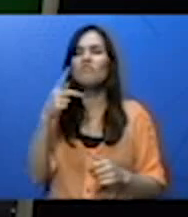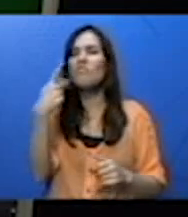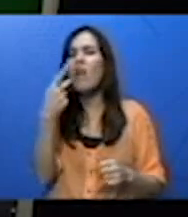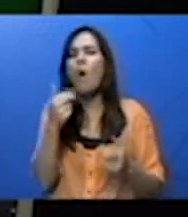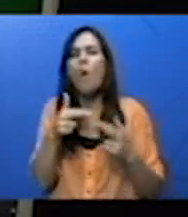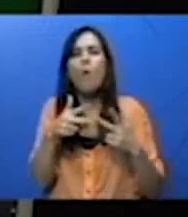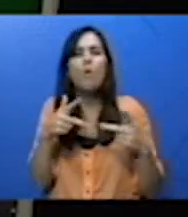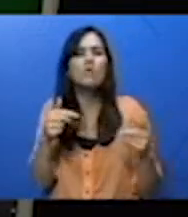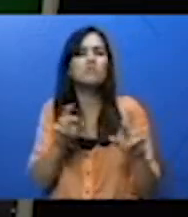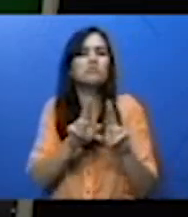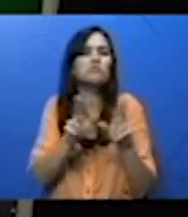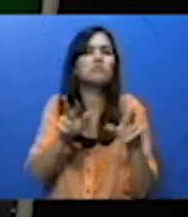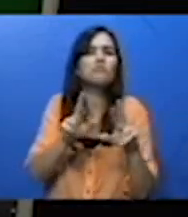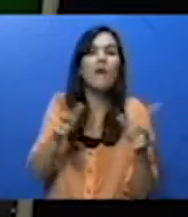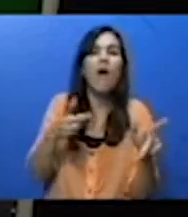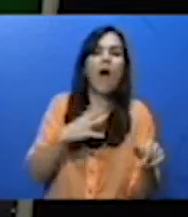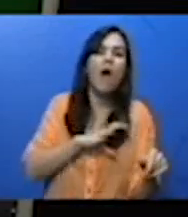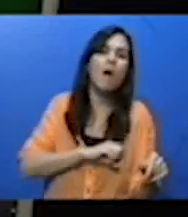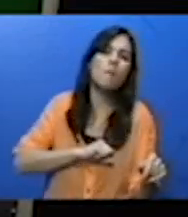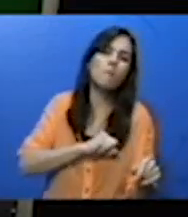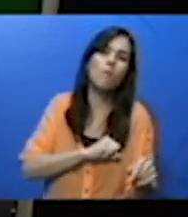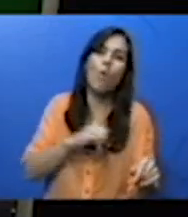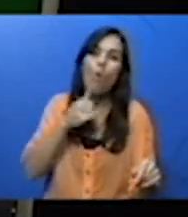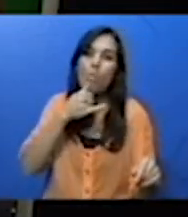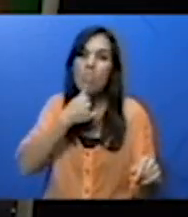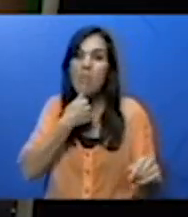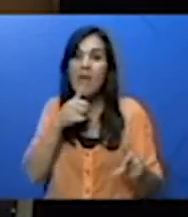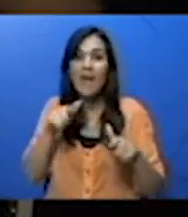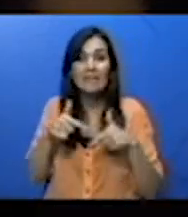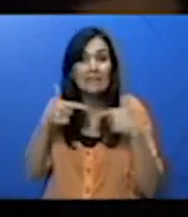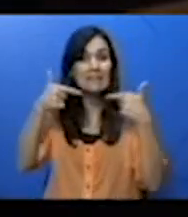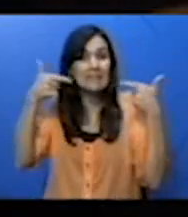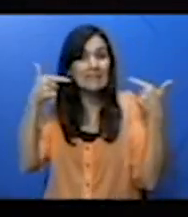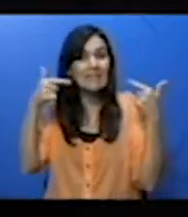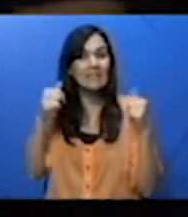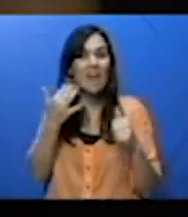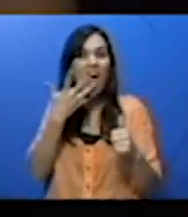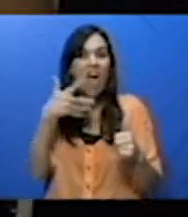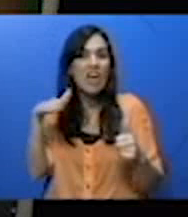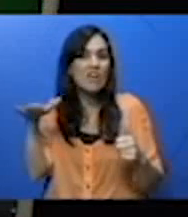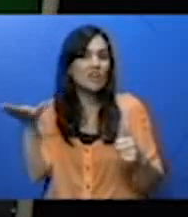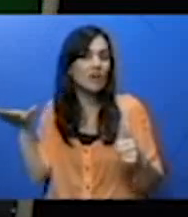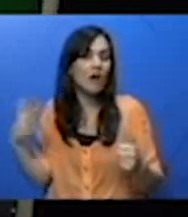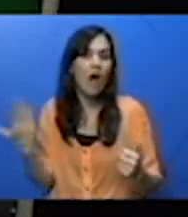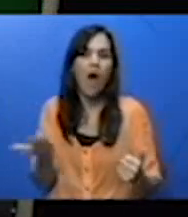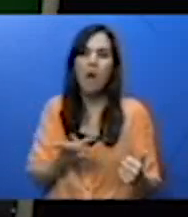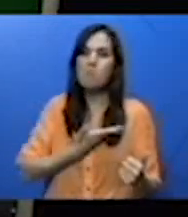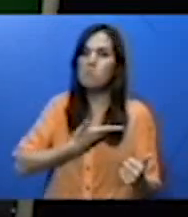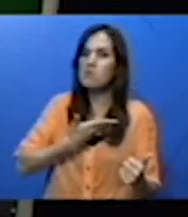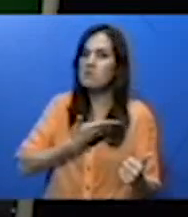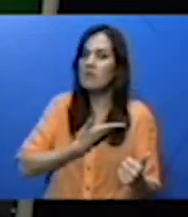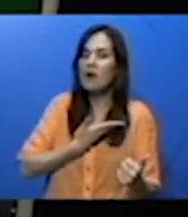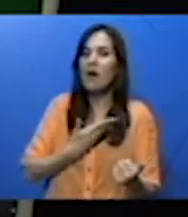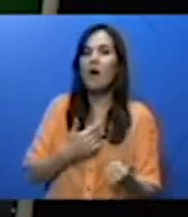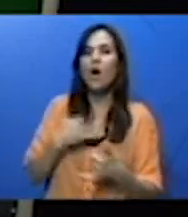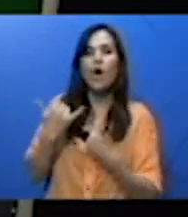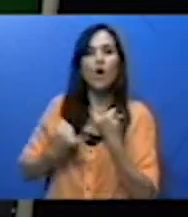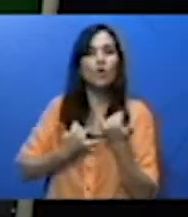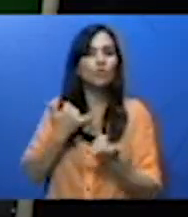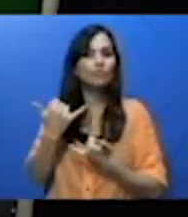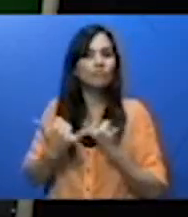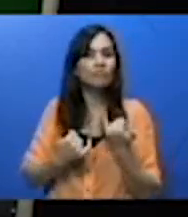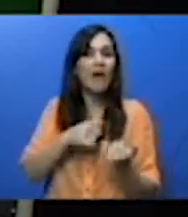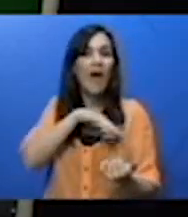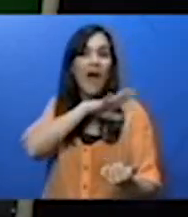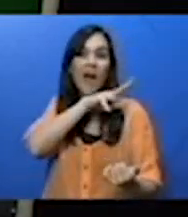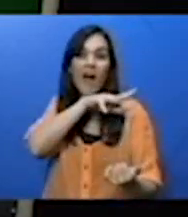vários assuntos: amor, tristeza, alegria, crianças, amizade, jogos,